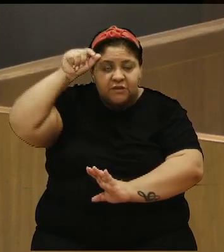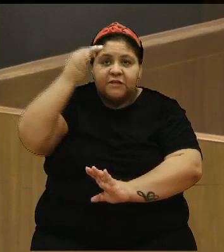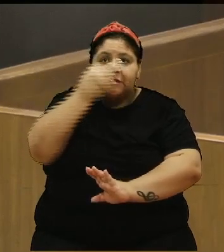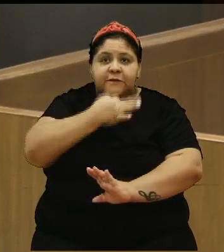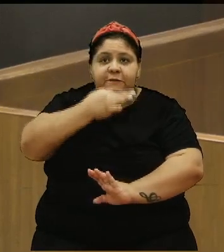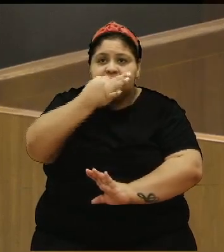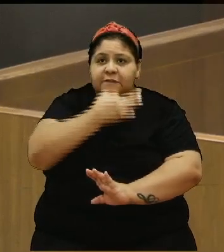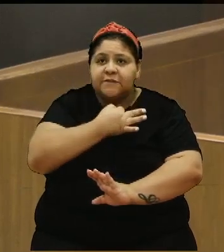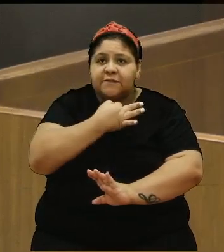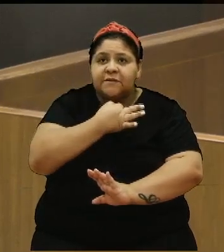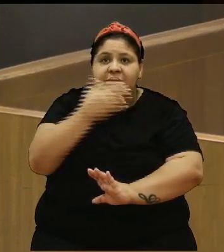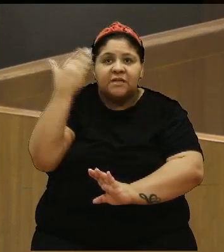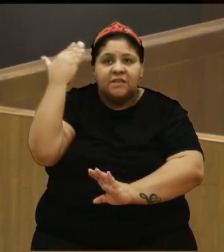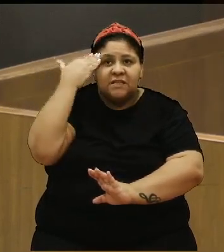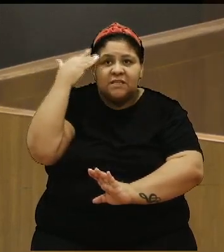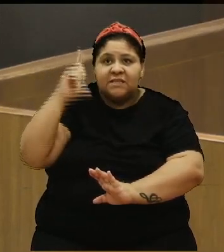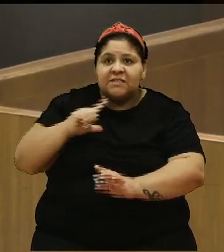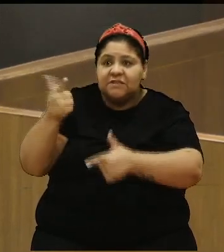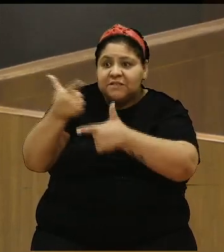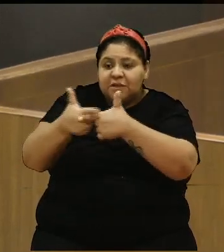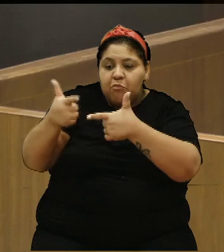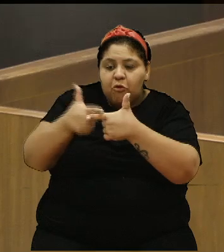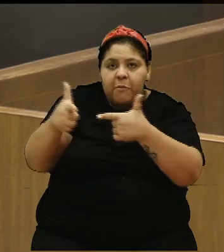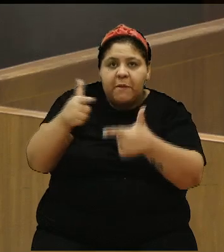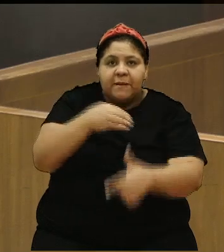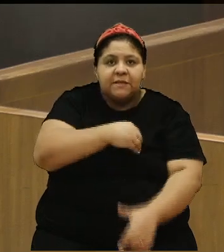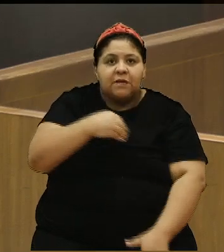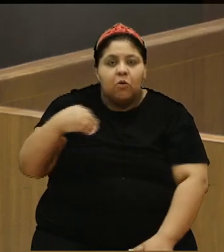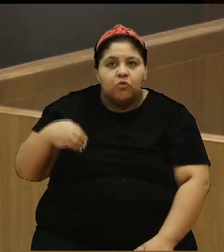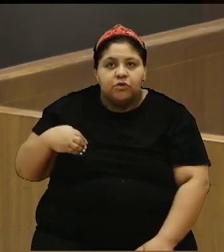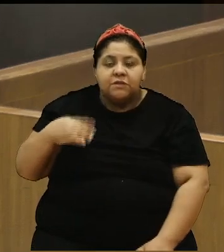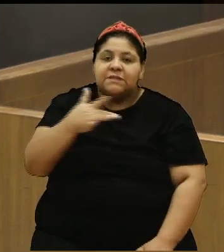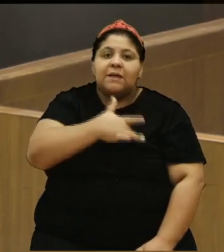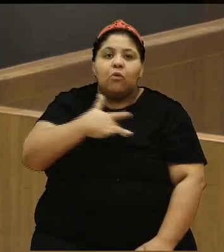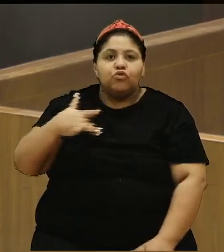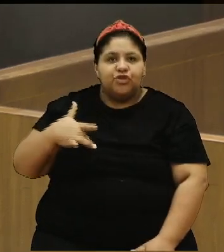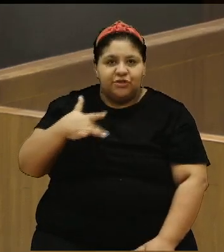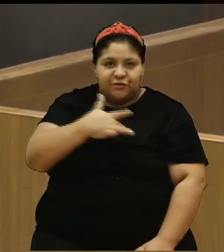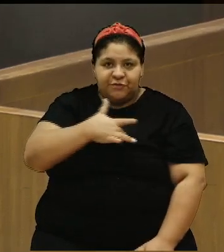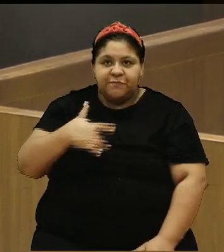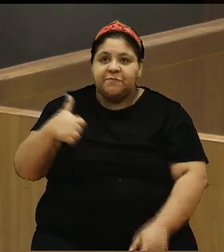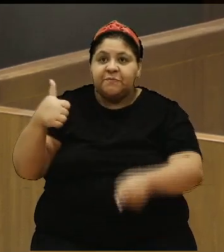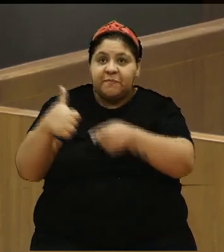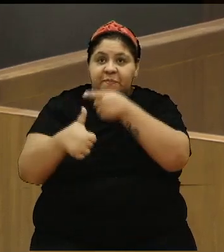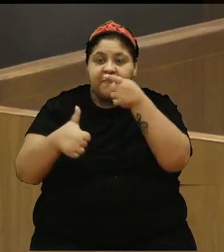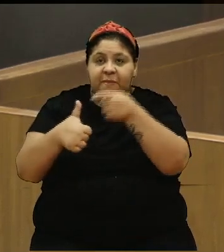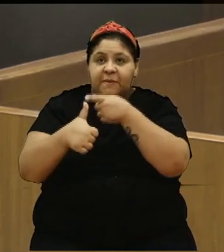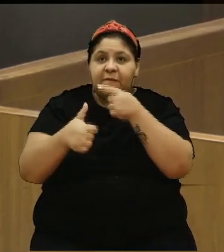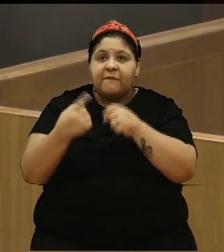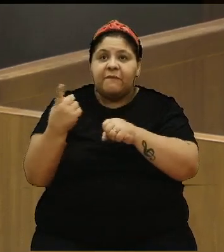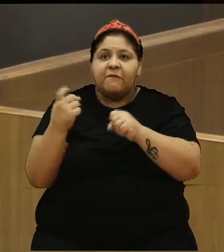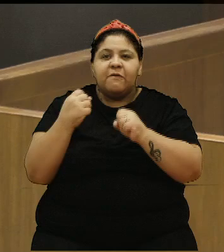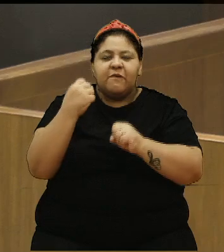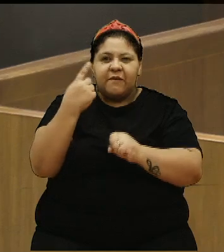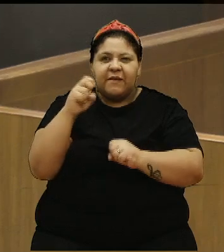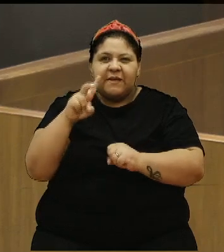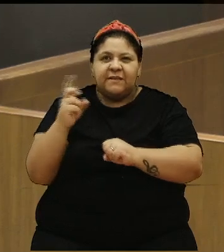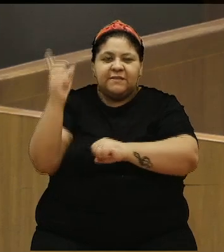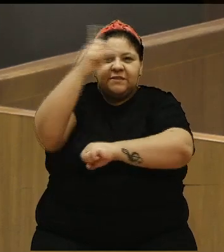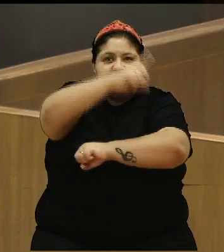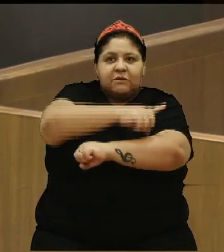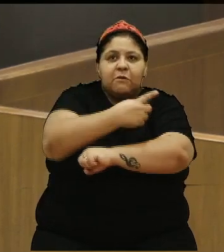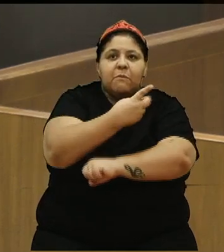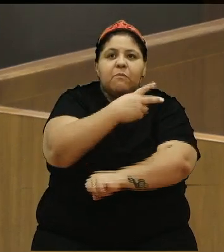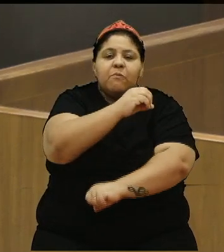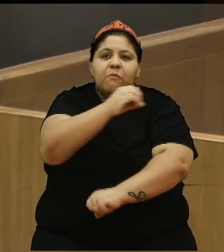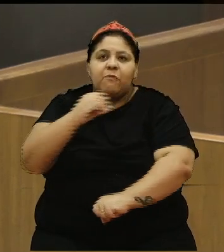cidade, que ele sabe que tem problema na saúde. Na primeira quinzena de abril, 1.260 pessoas